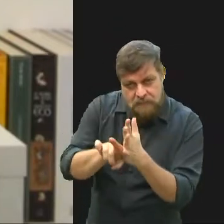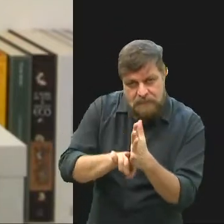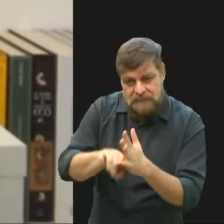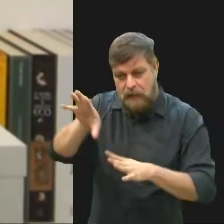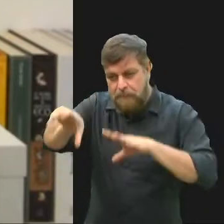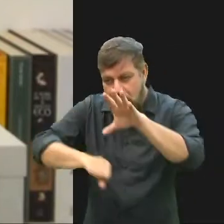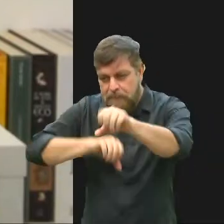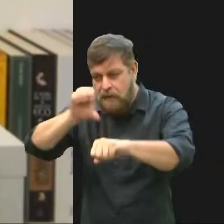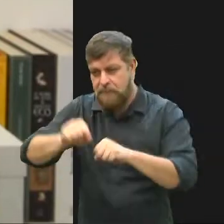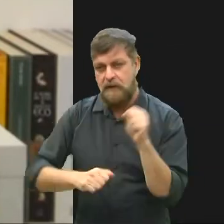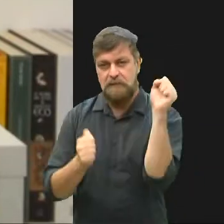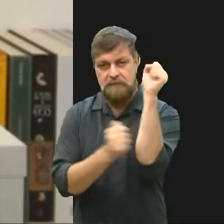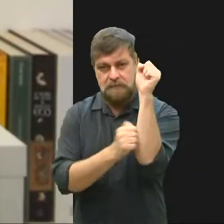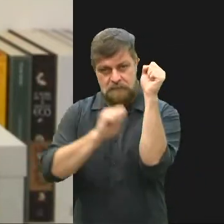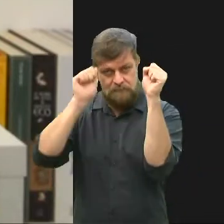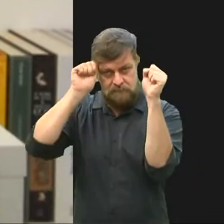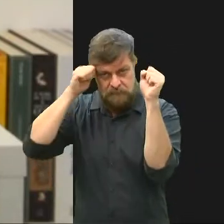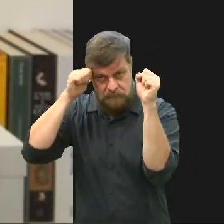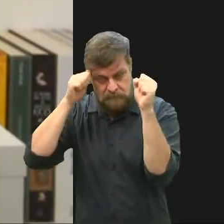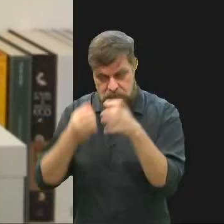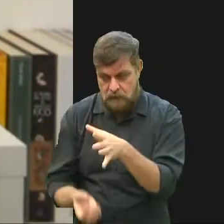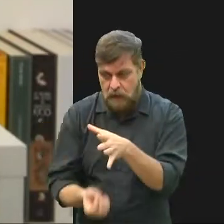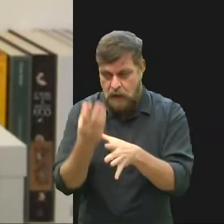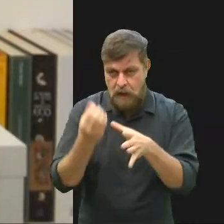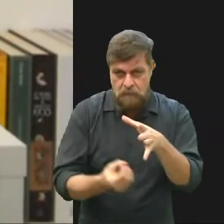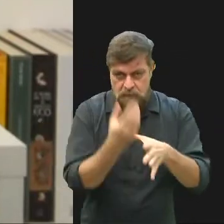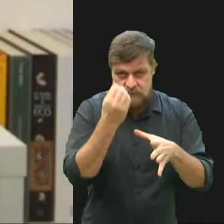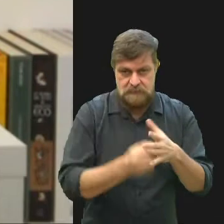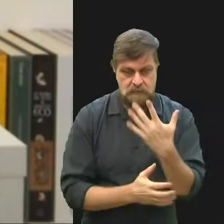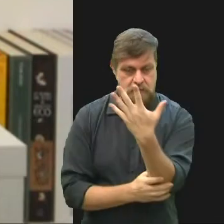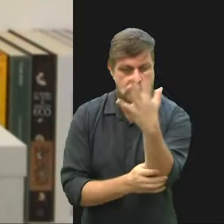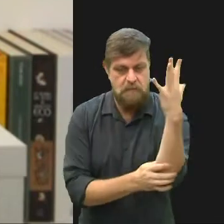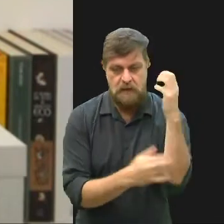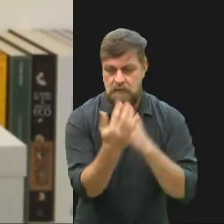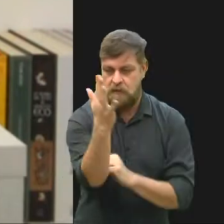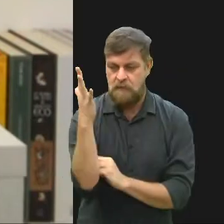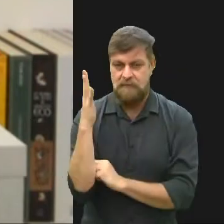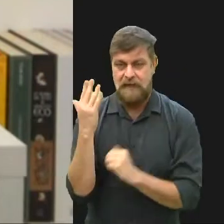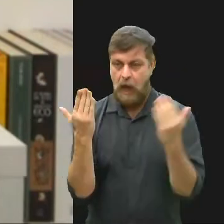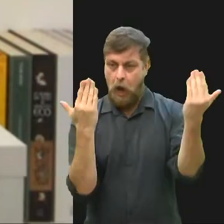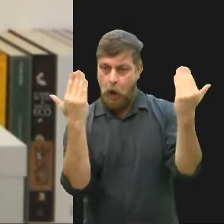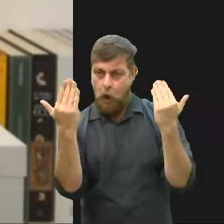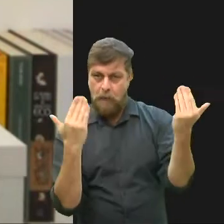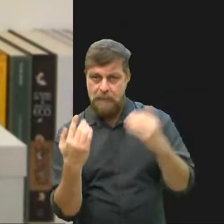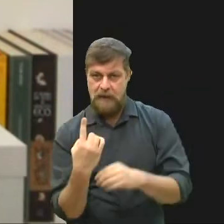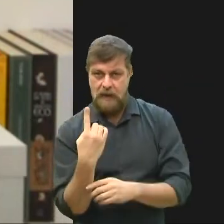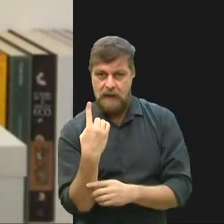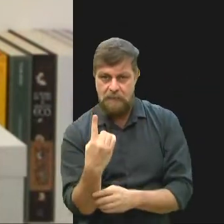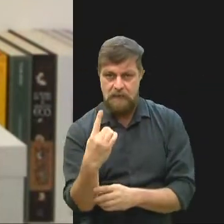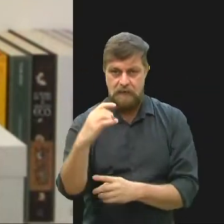extração vegetal e da produção de silvicultura, ele tem um comparativo dos dados de